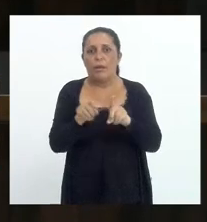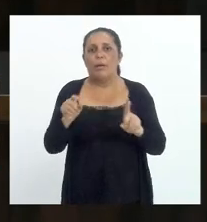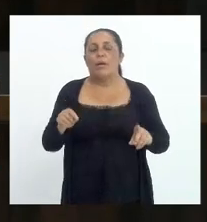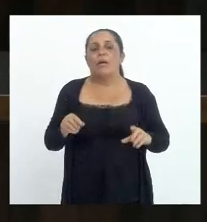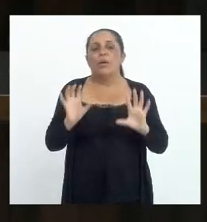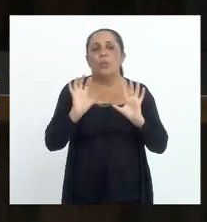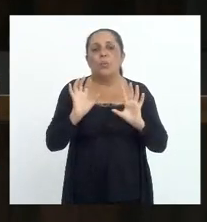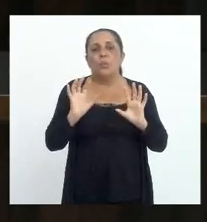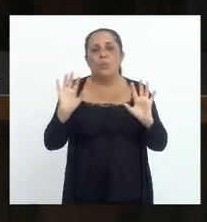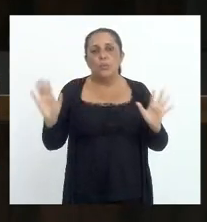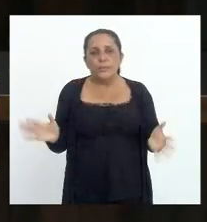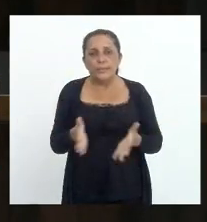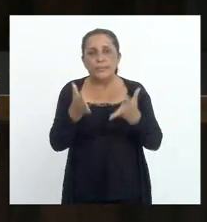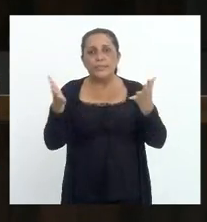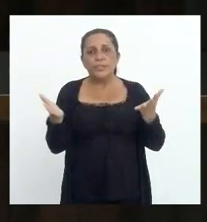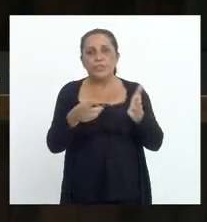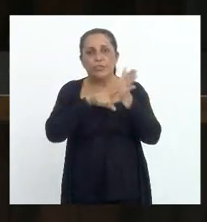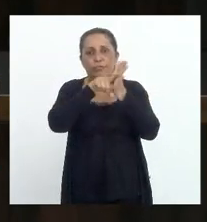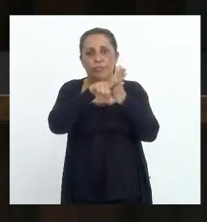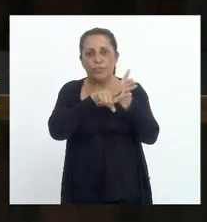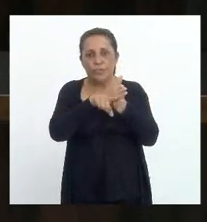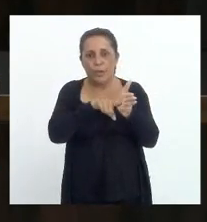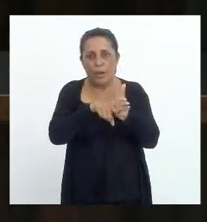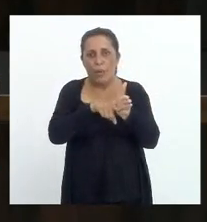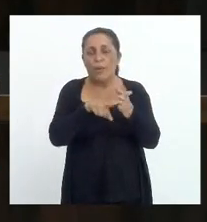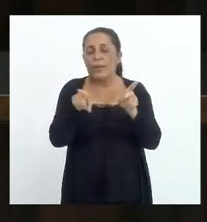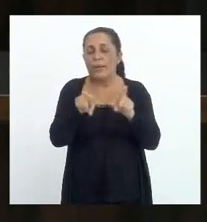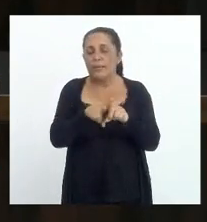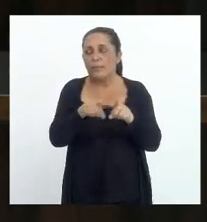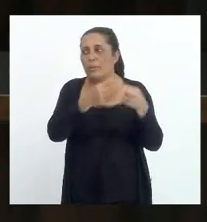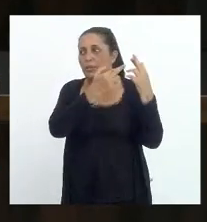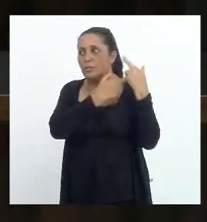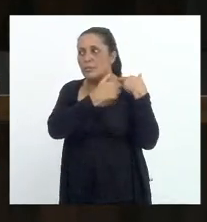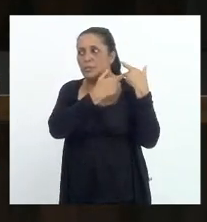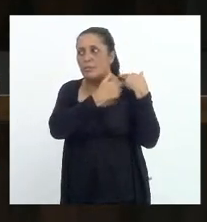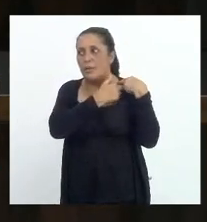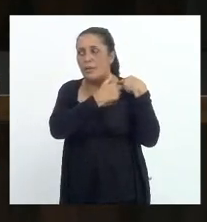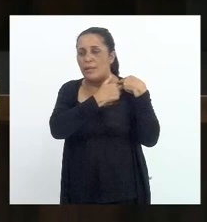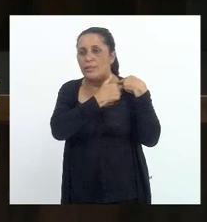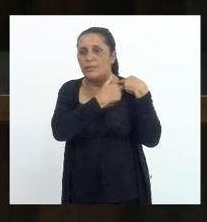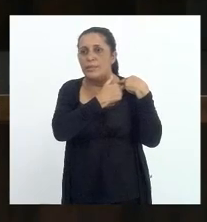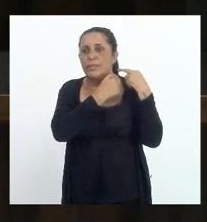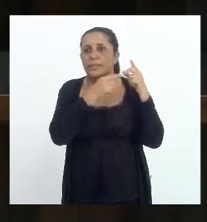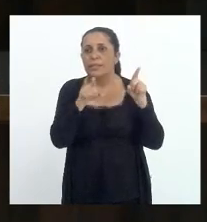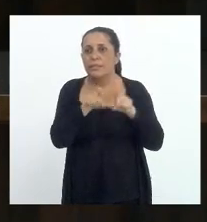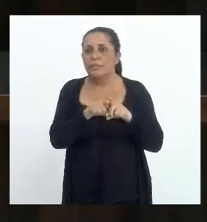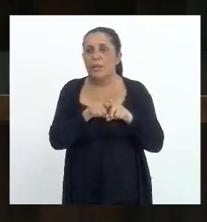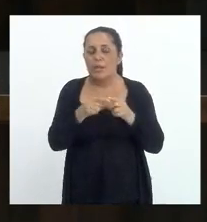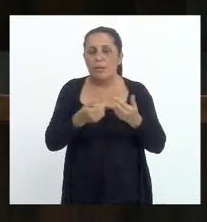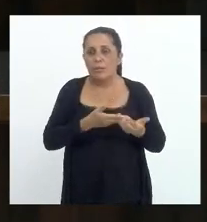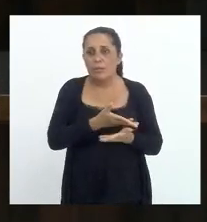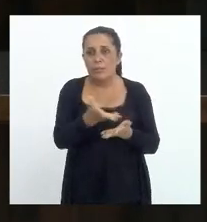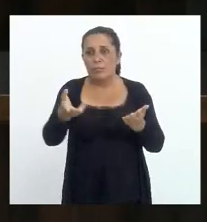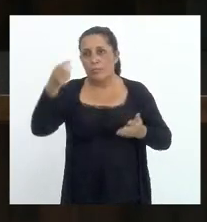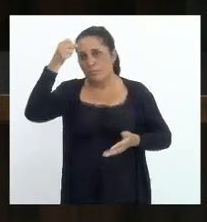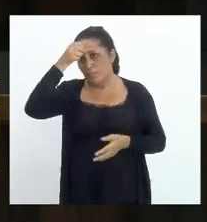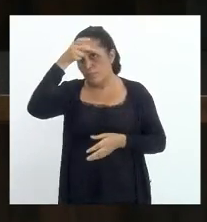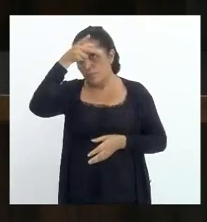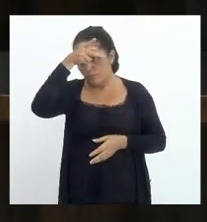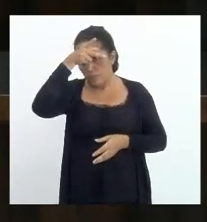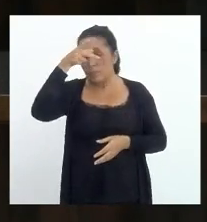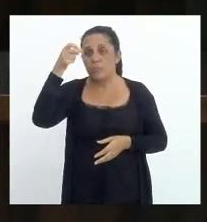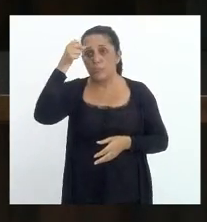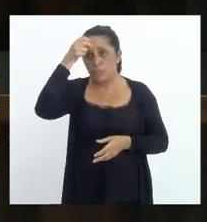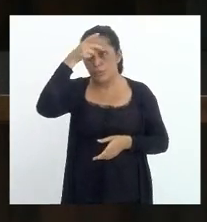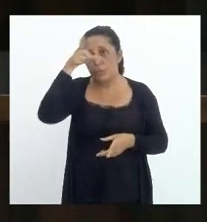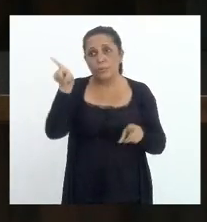fiscais, o faça com muita seriedade e conveniando com os municípios para que os municípios